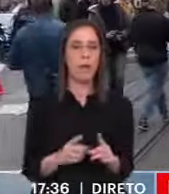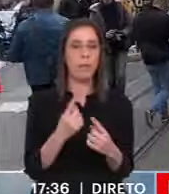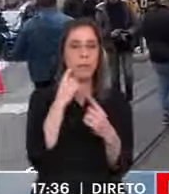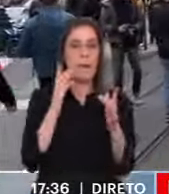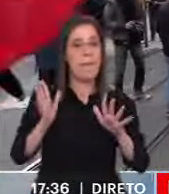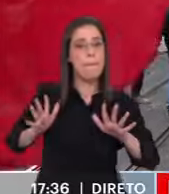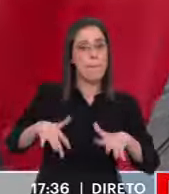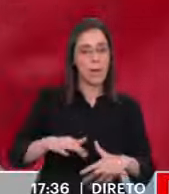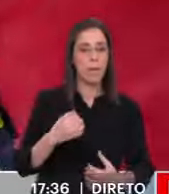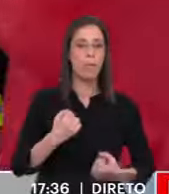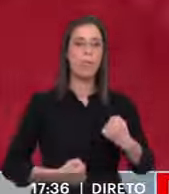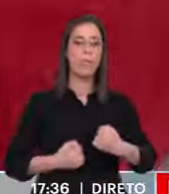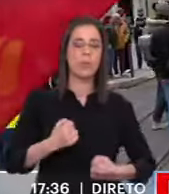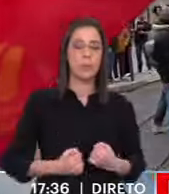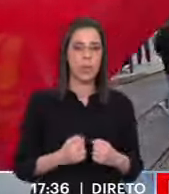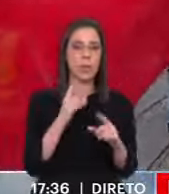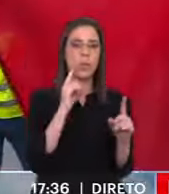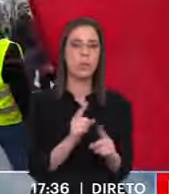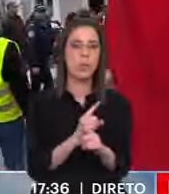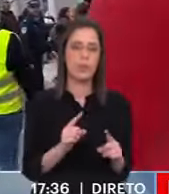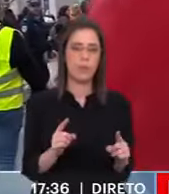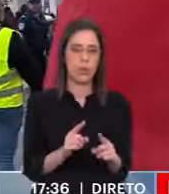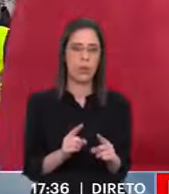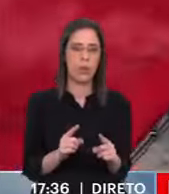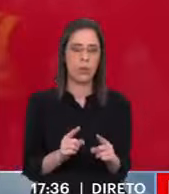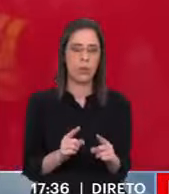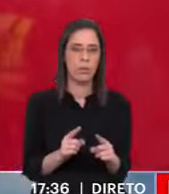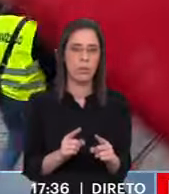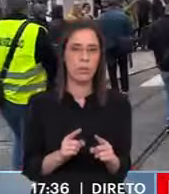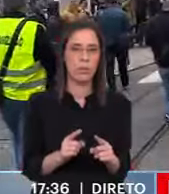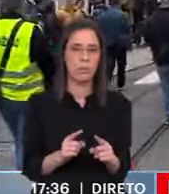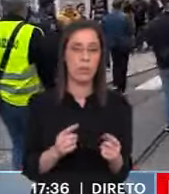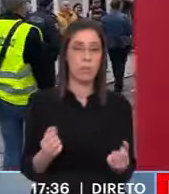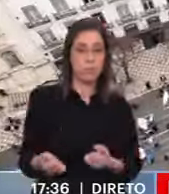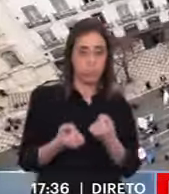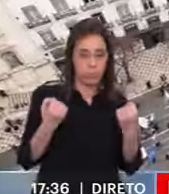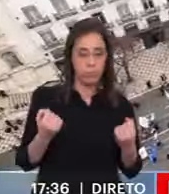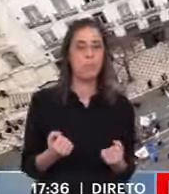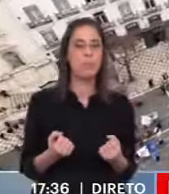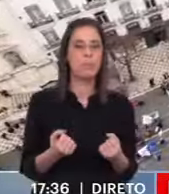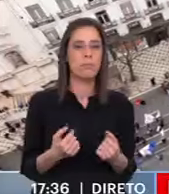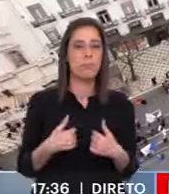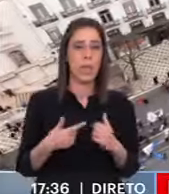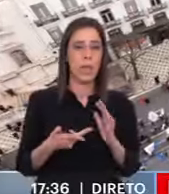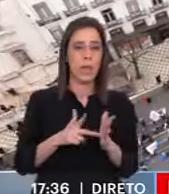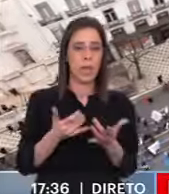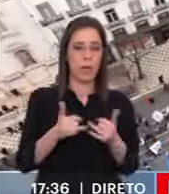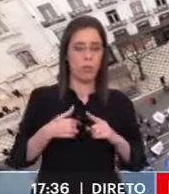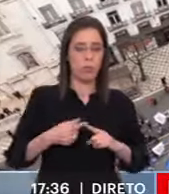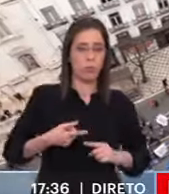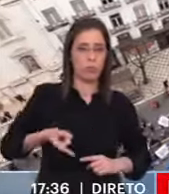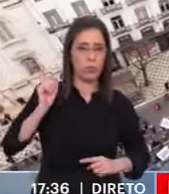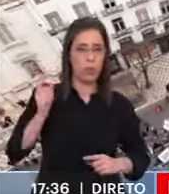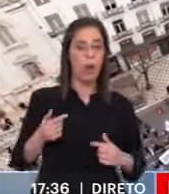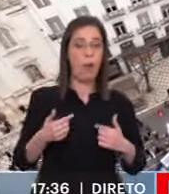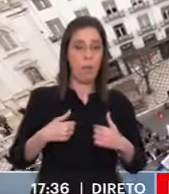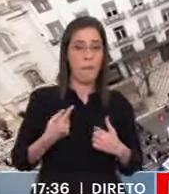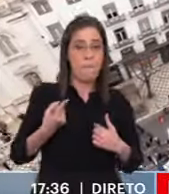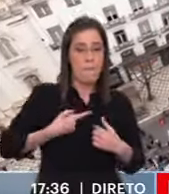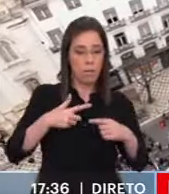manifestação, o protesto dos professores que recusam, dizem que não são técnicos de informática e, portanto, não têm que fazer